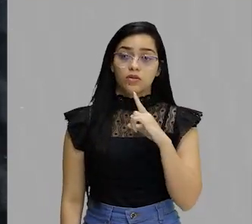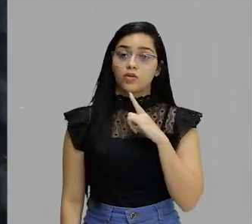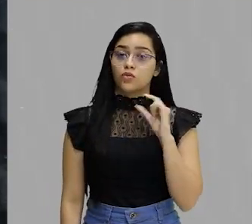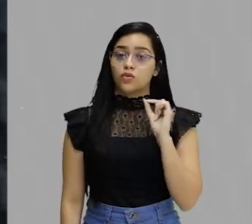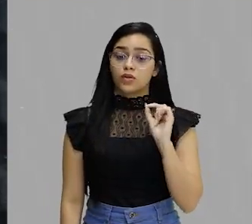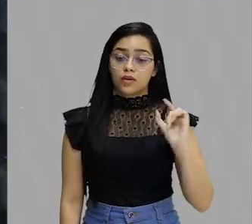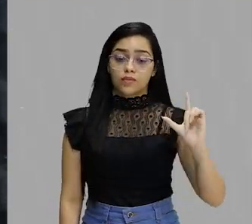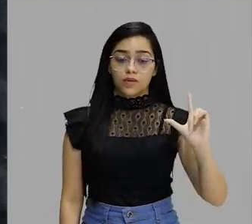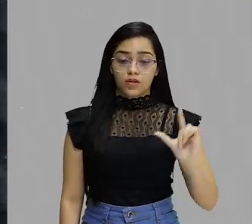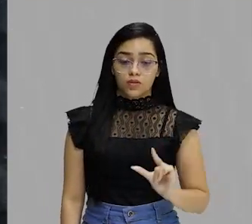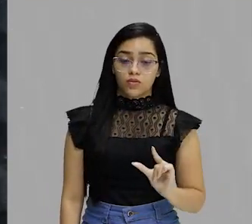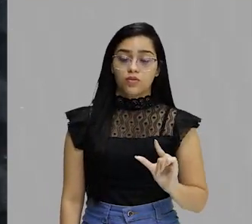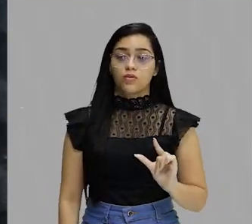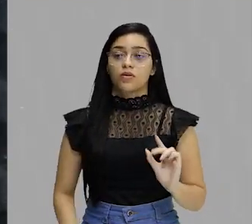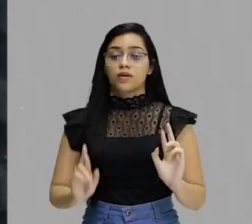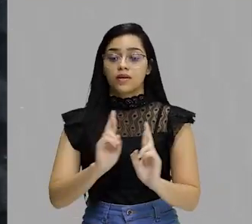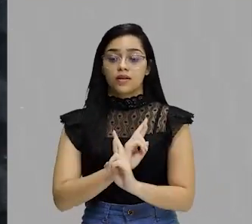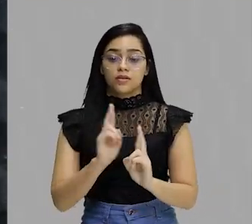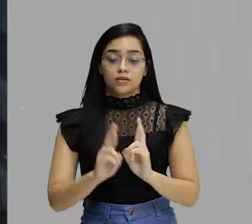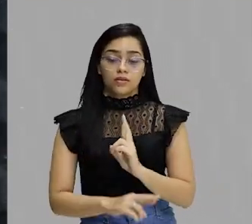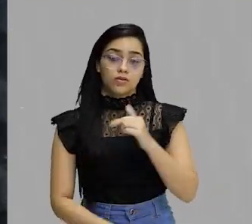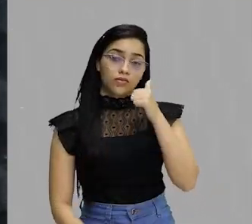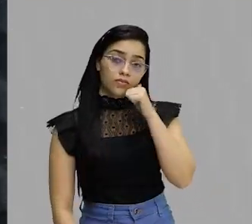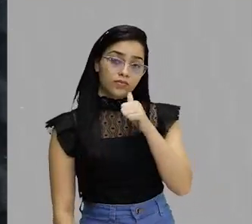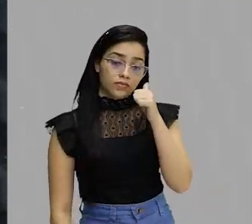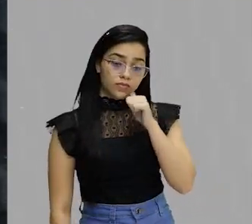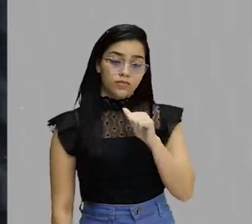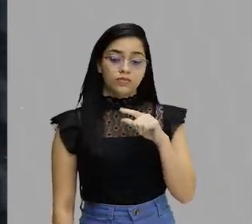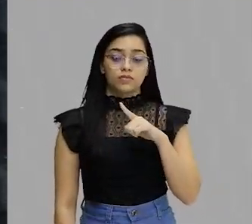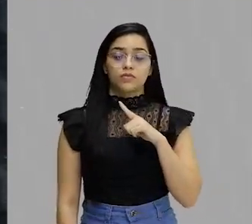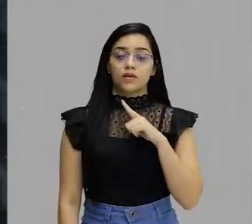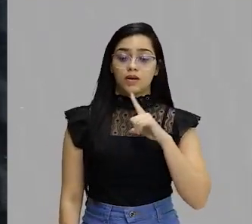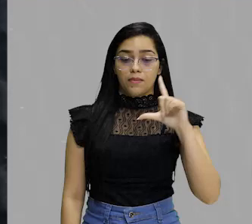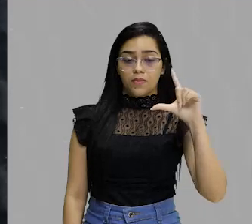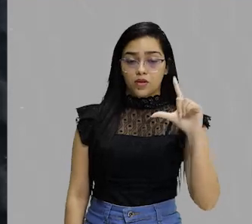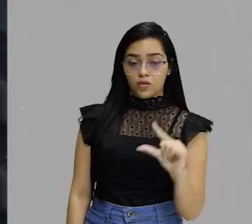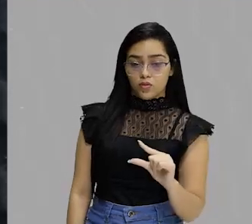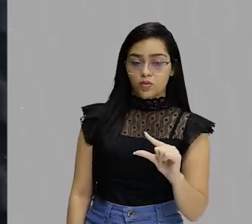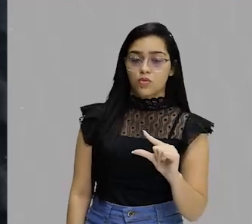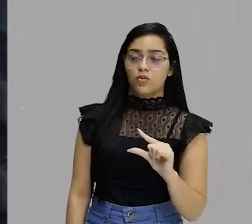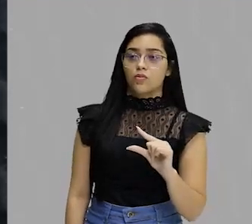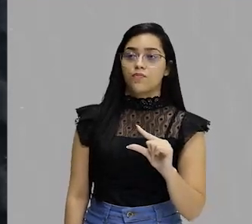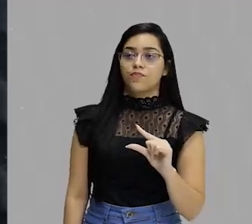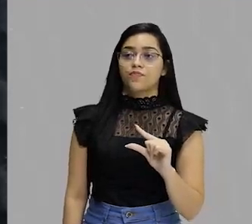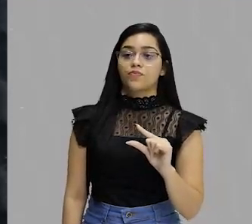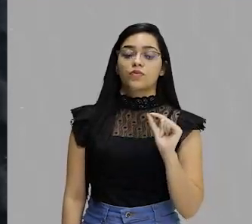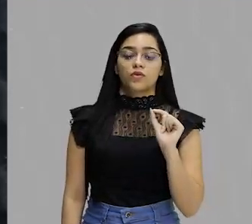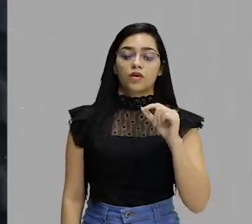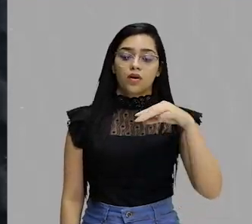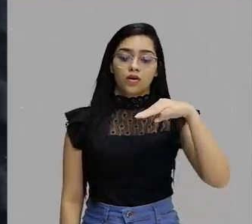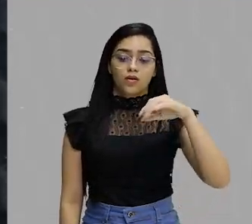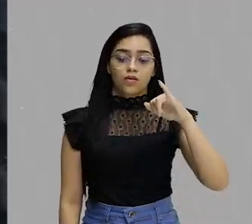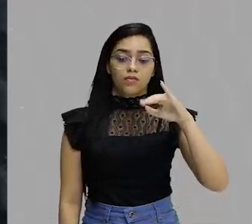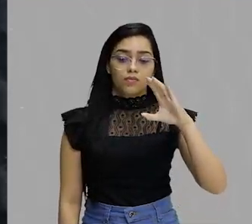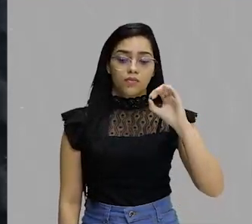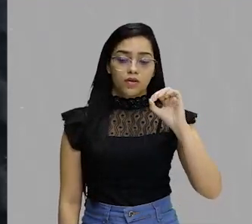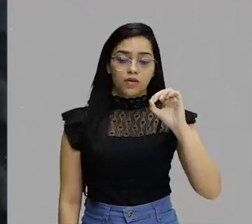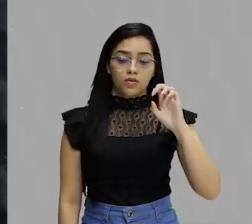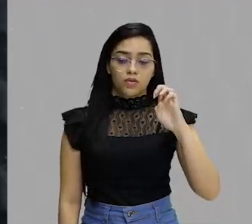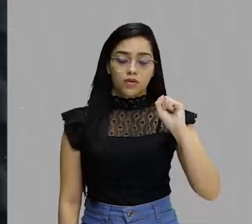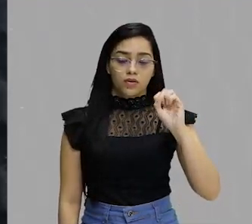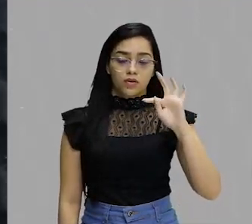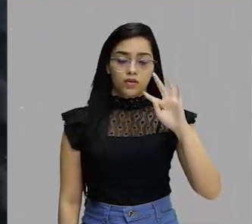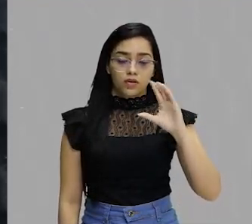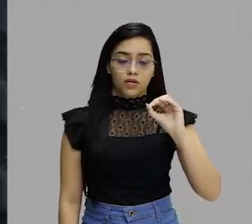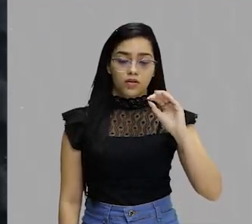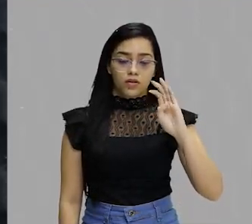é menor do que o feminino. Então, como ele é menor, ele é um microestróbilo. É um